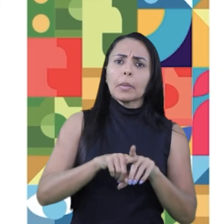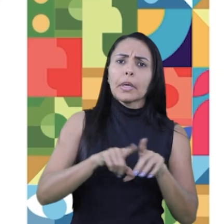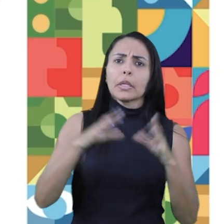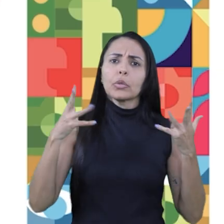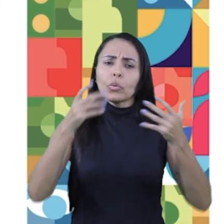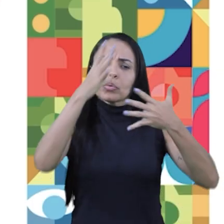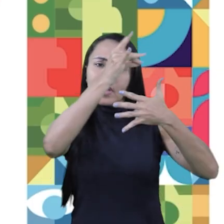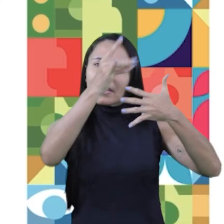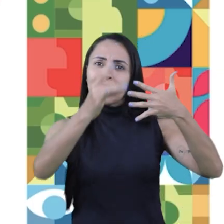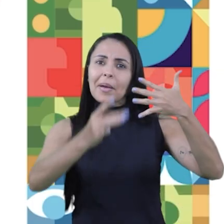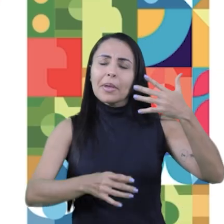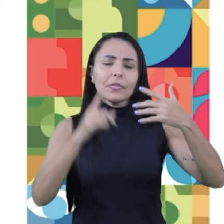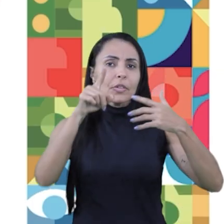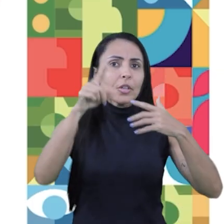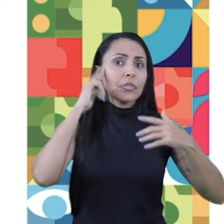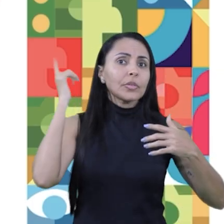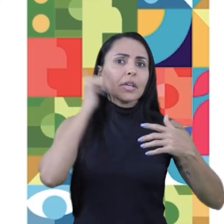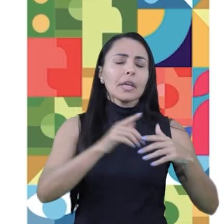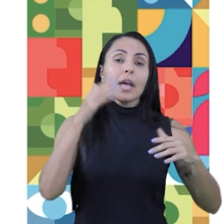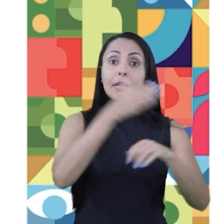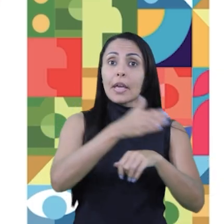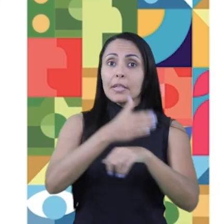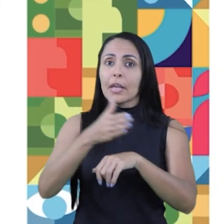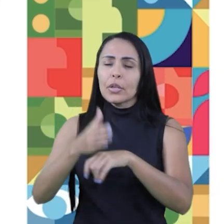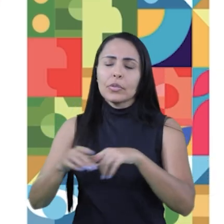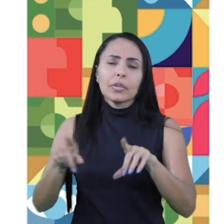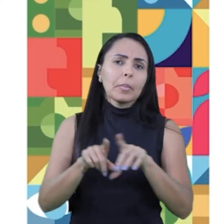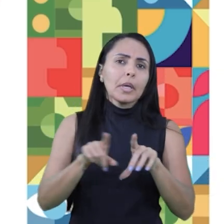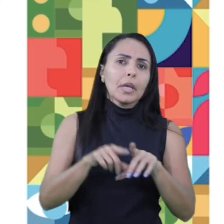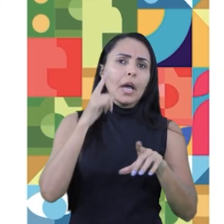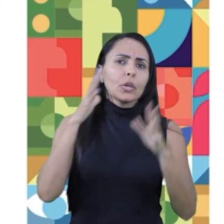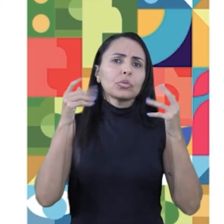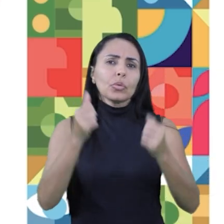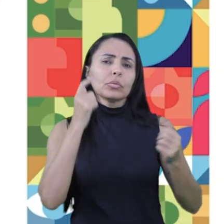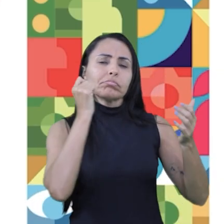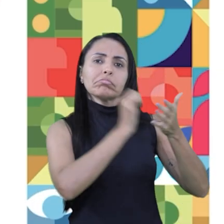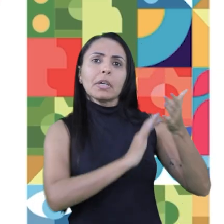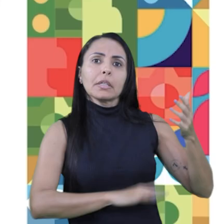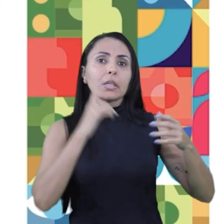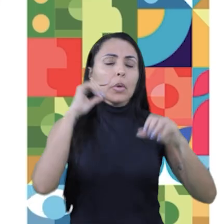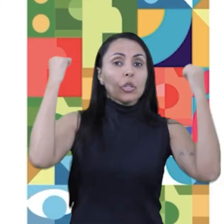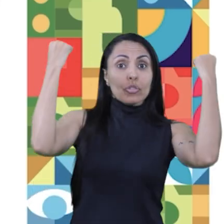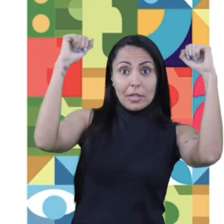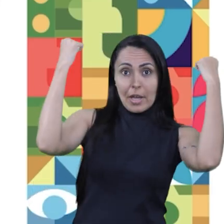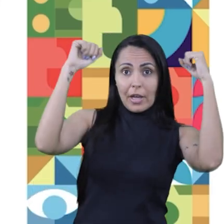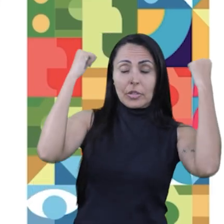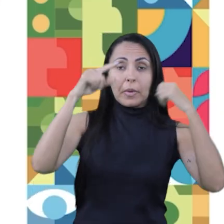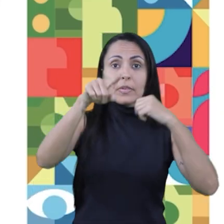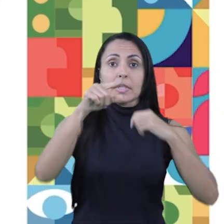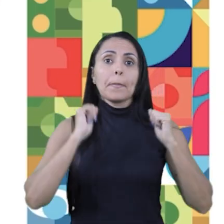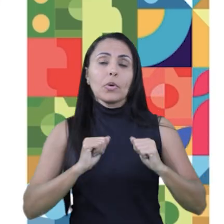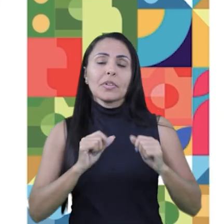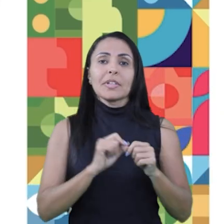que tem todos os detalhamentos, vocês também conseguem ter acesso a esses exercícios de ginástica laboral para